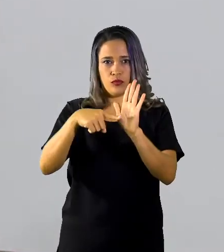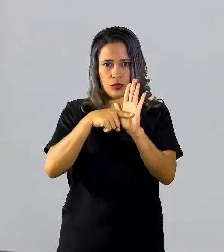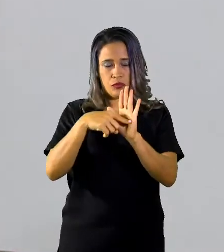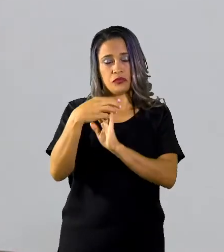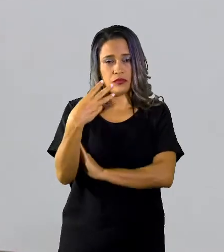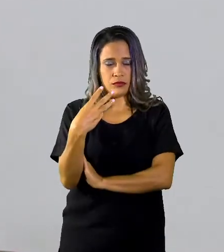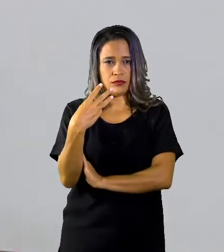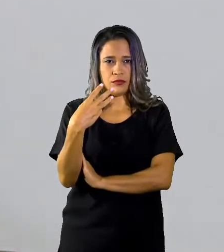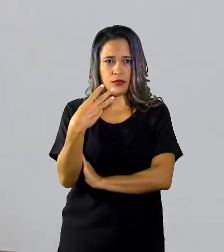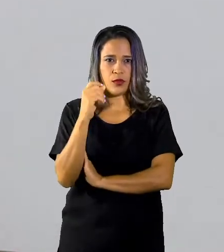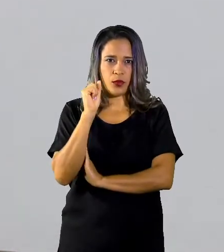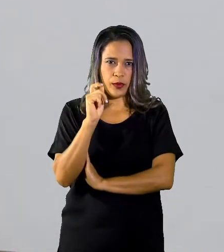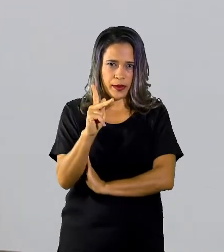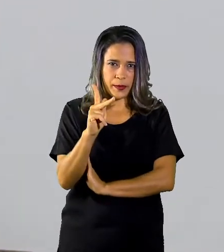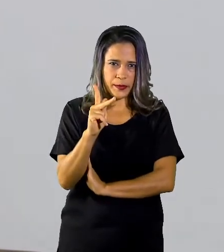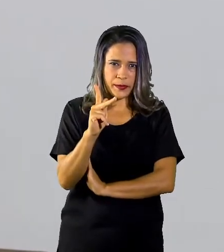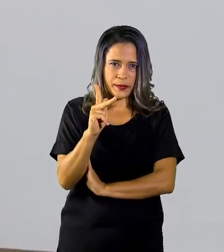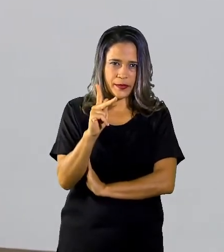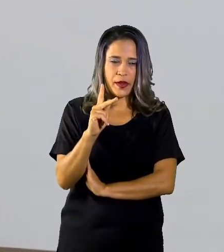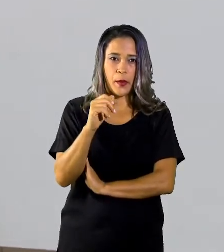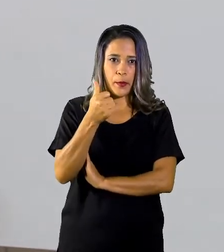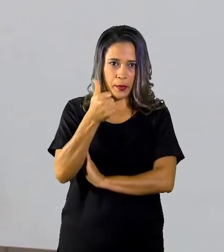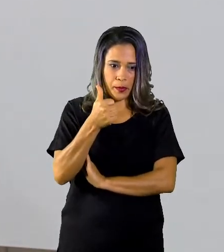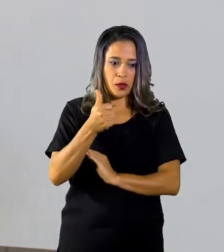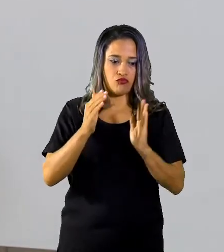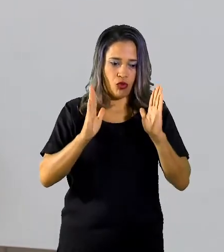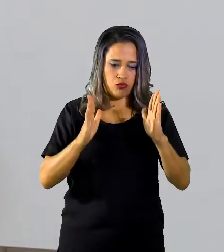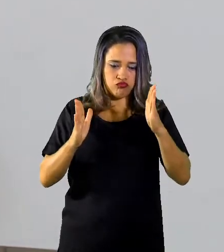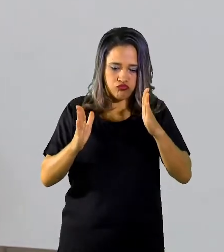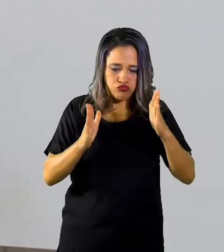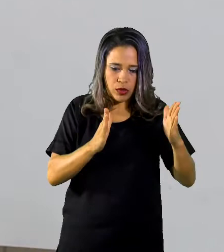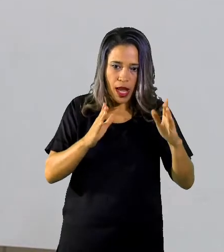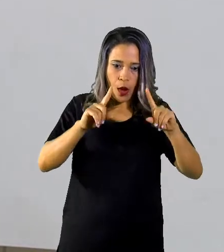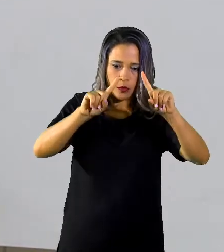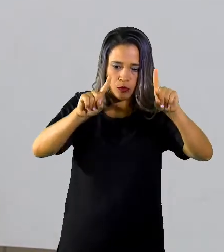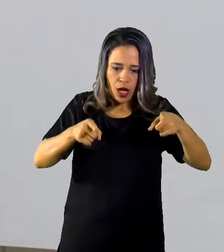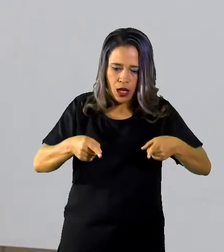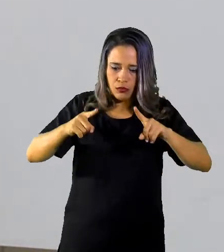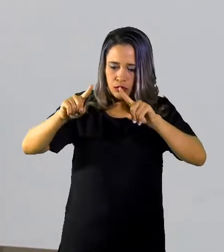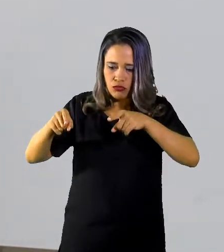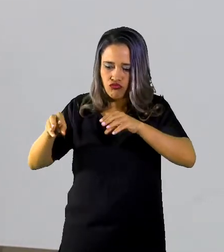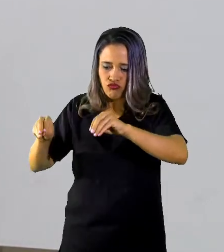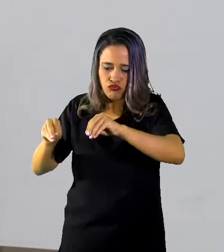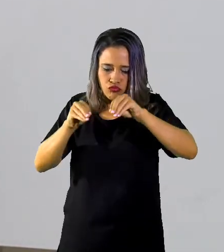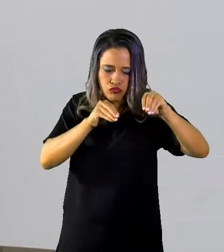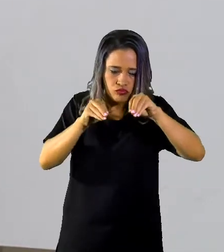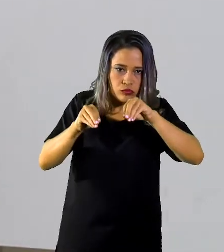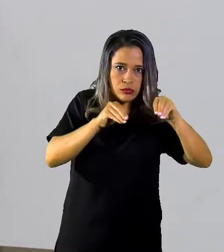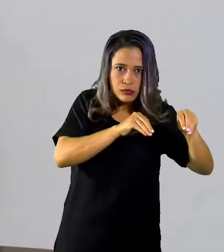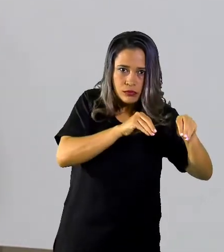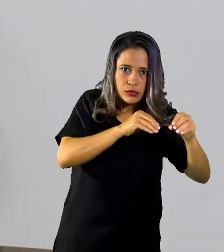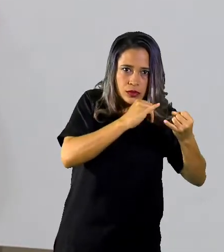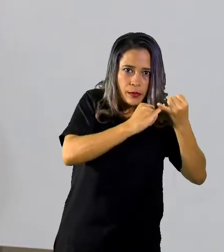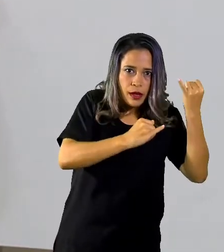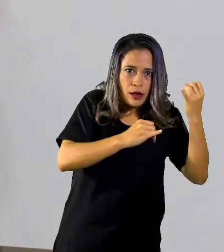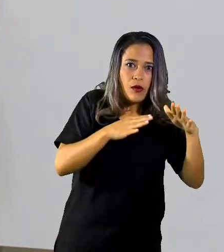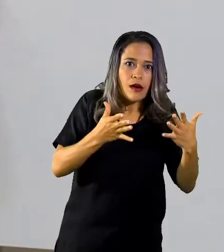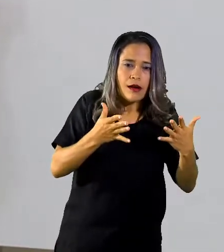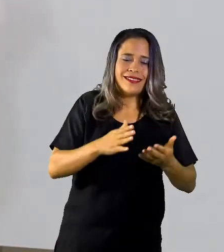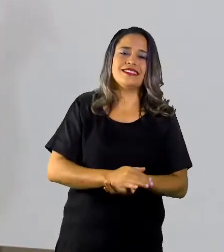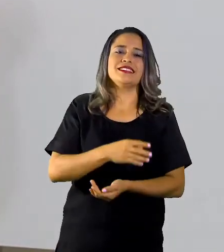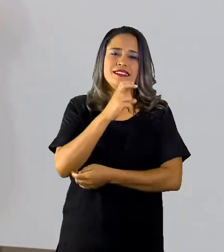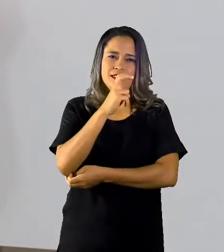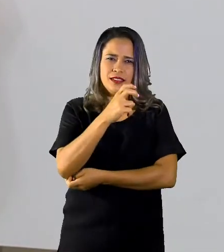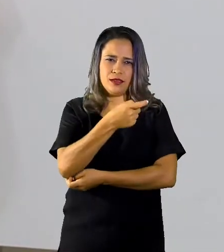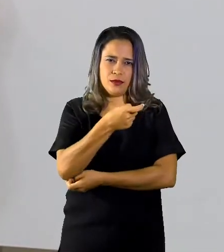3. Ok, pessoal? Primeiro passo, retirar todo mundo dos parênteses. Vai ficar 5x